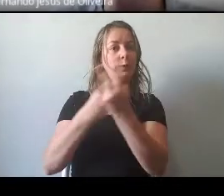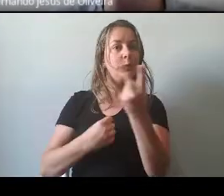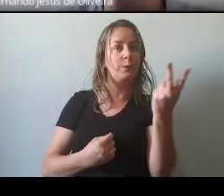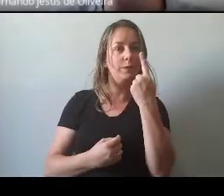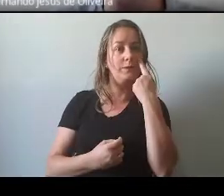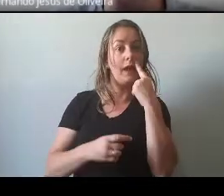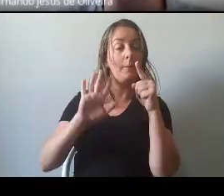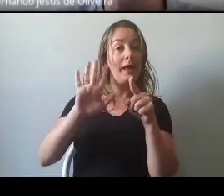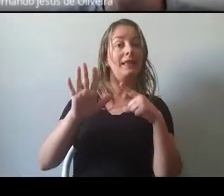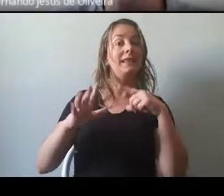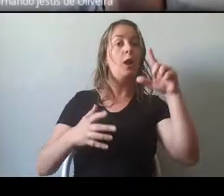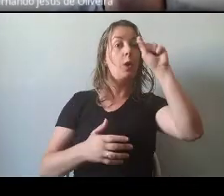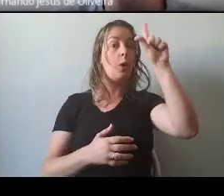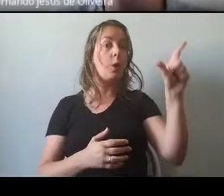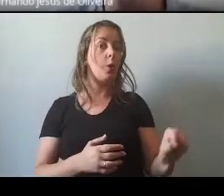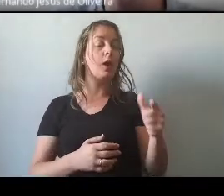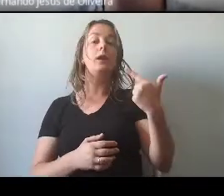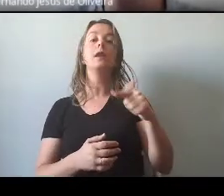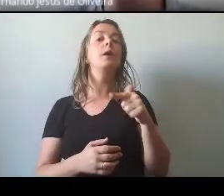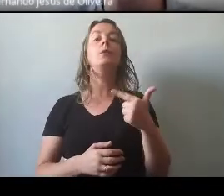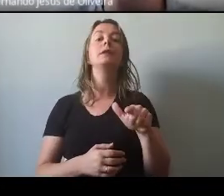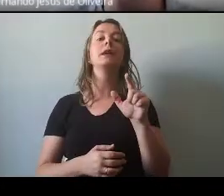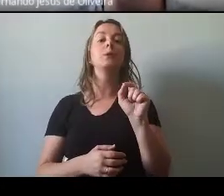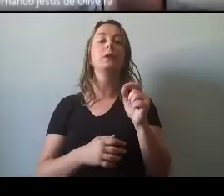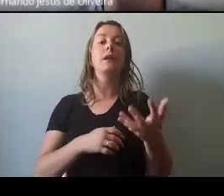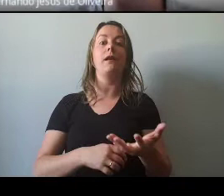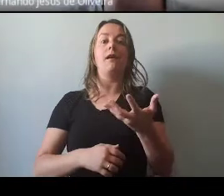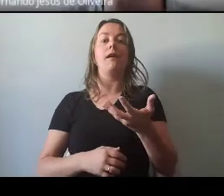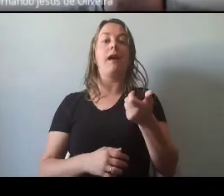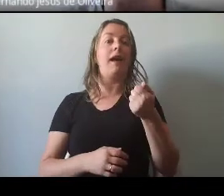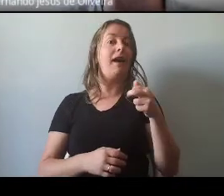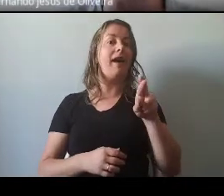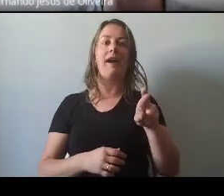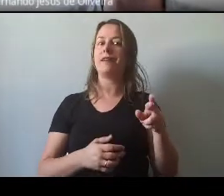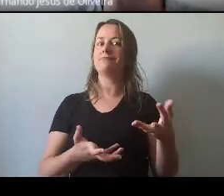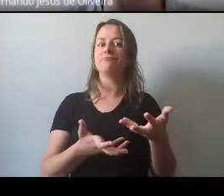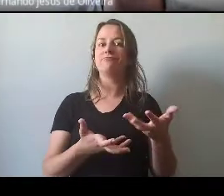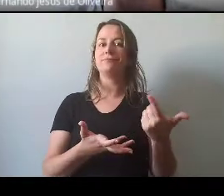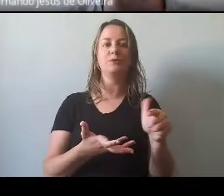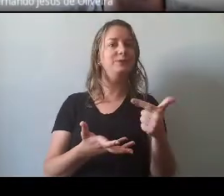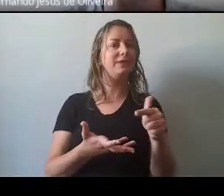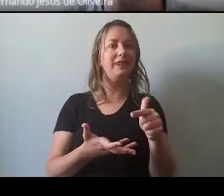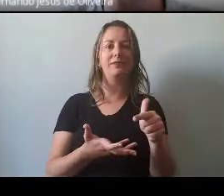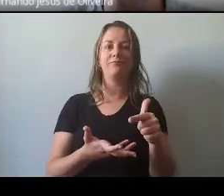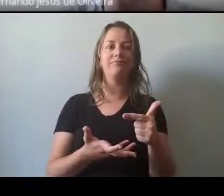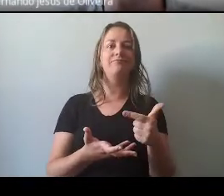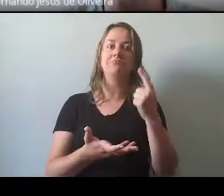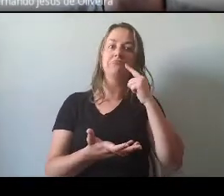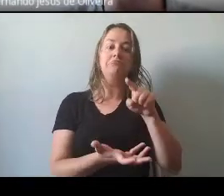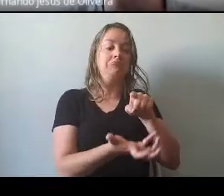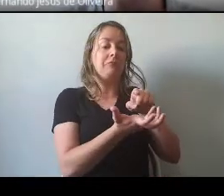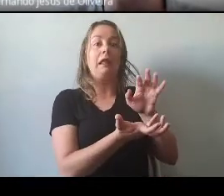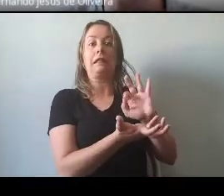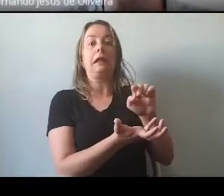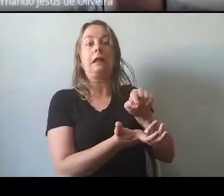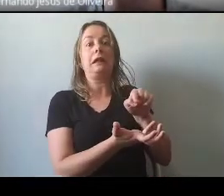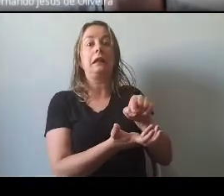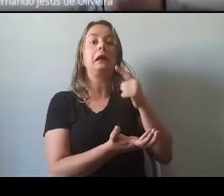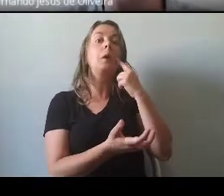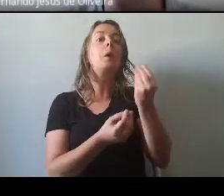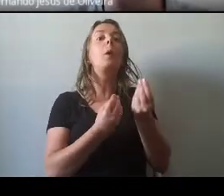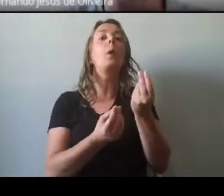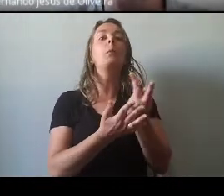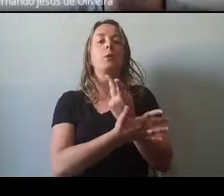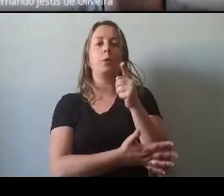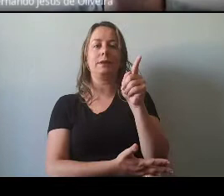vai ter resistência do ar. Então a gente pode fazer esse experimento sem influência do ar, né? E observar o que